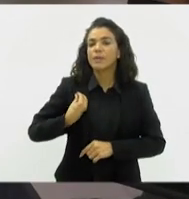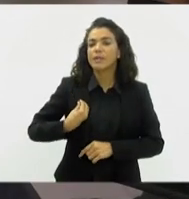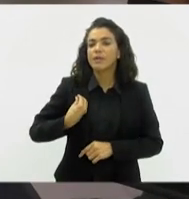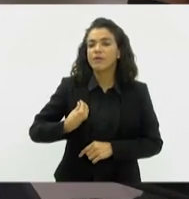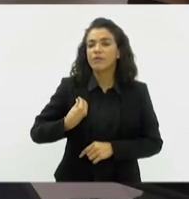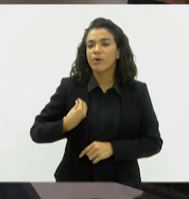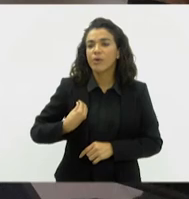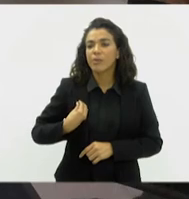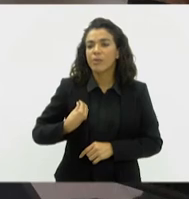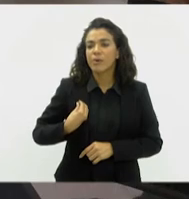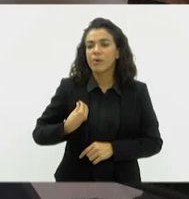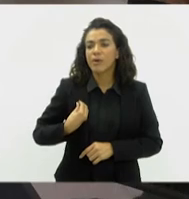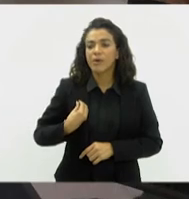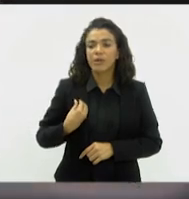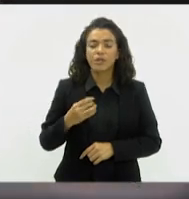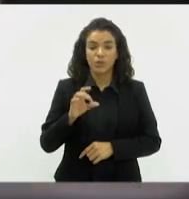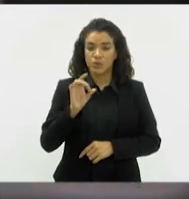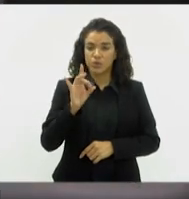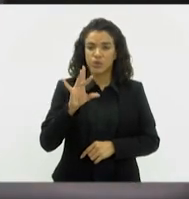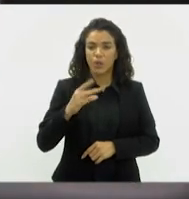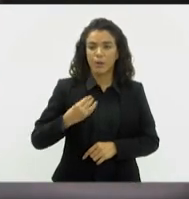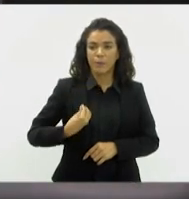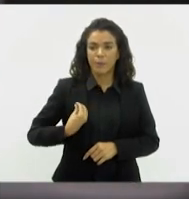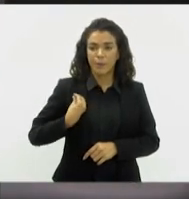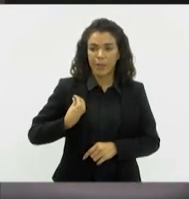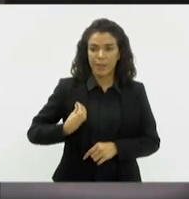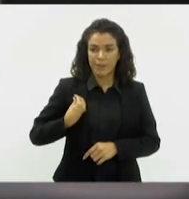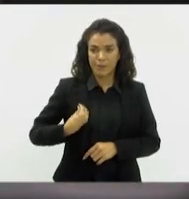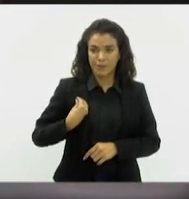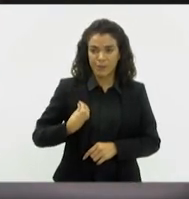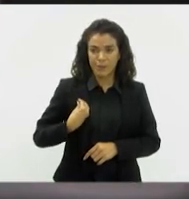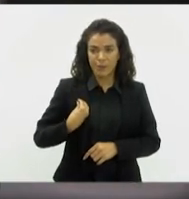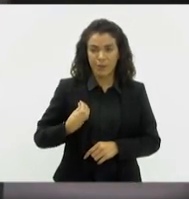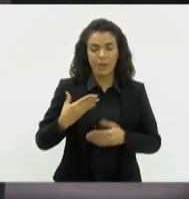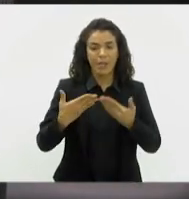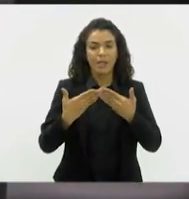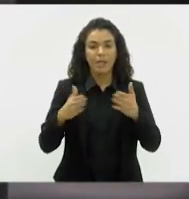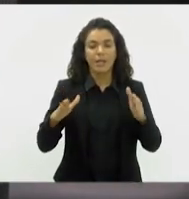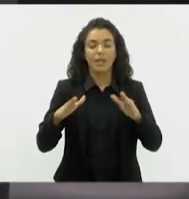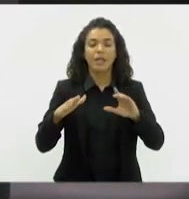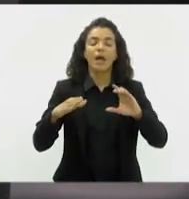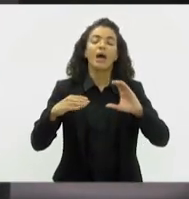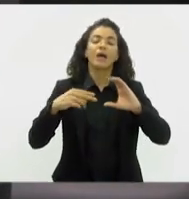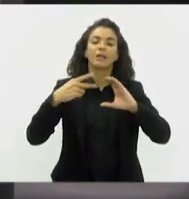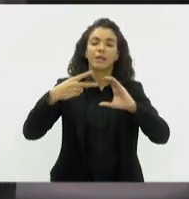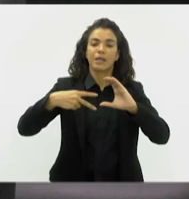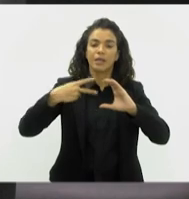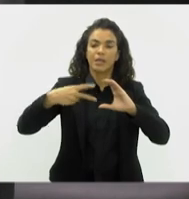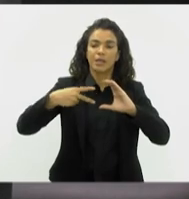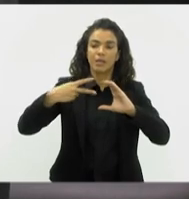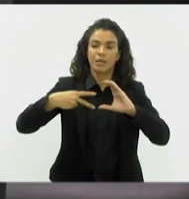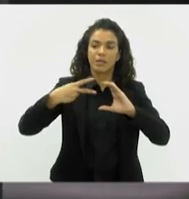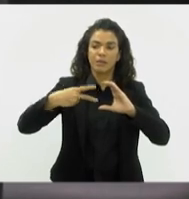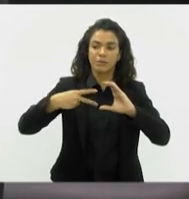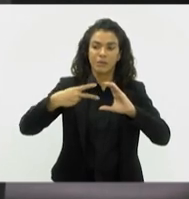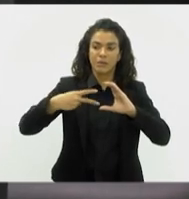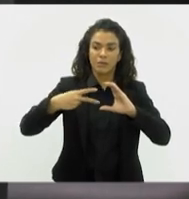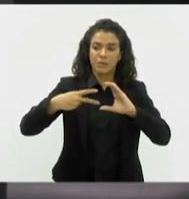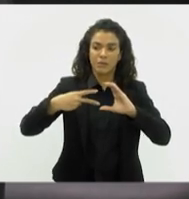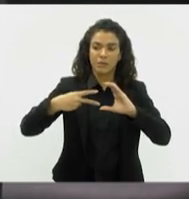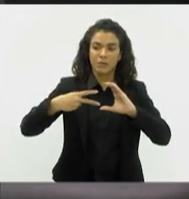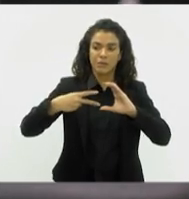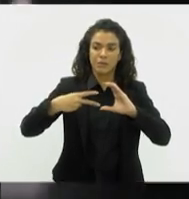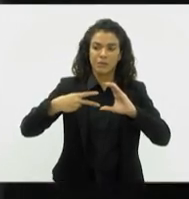dia da palestra? Não, fui participar no lançamento, lá na Câmara dos Vereadores, como sobrevivente do sistema do caso.